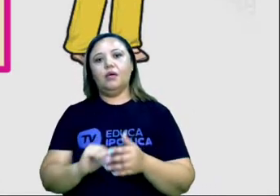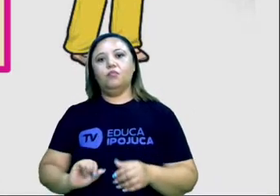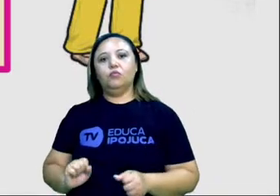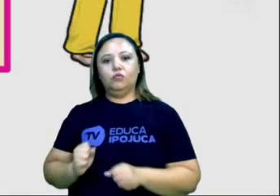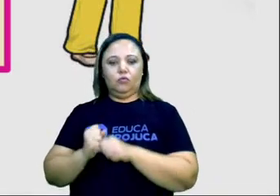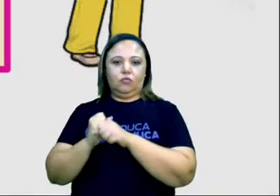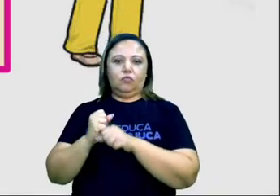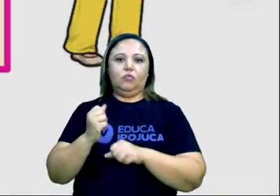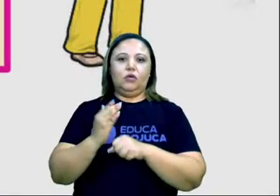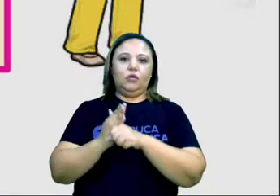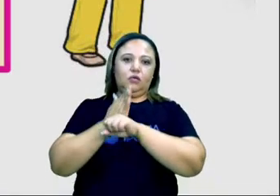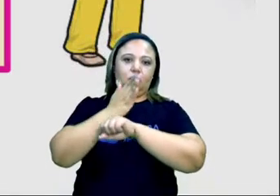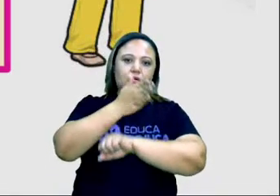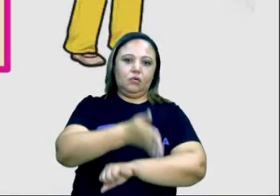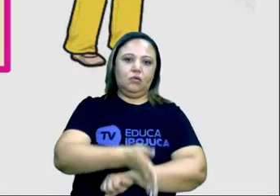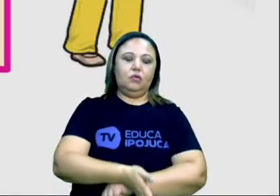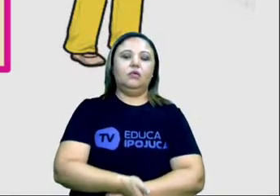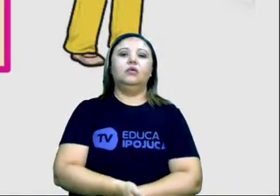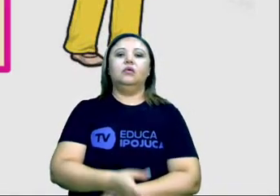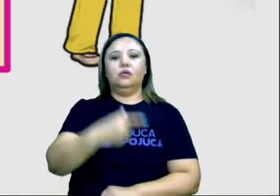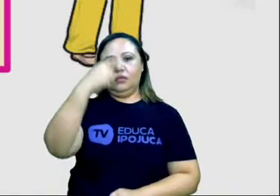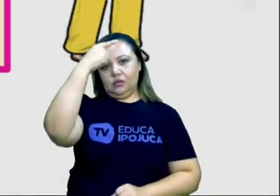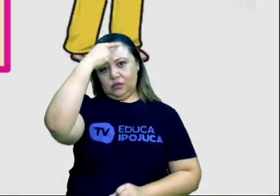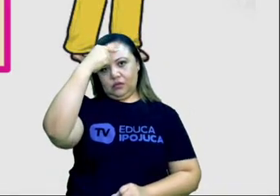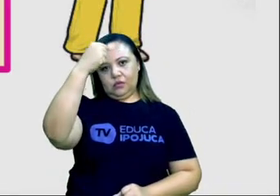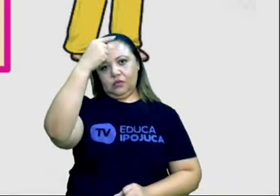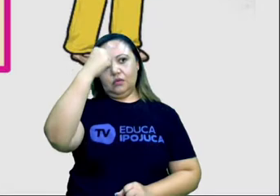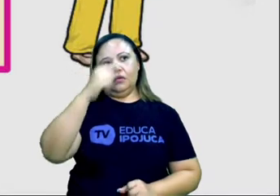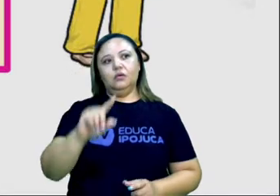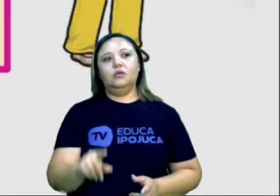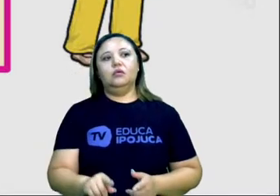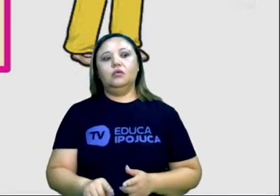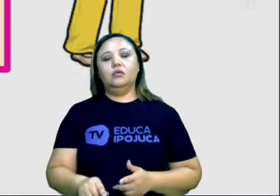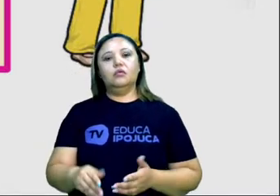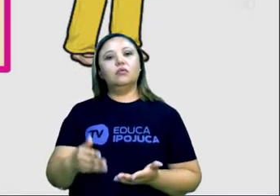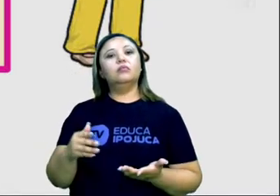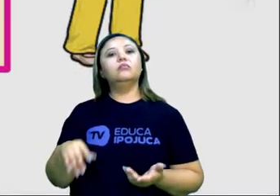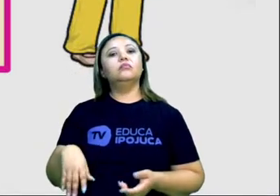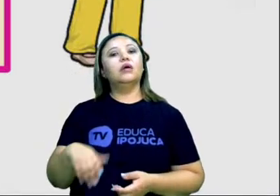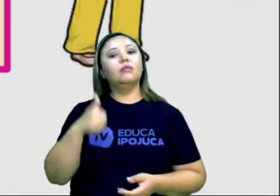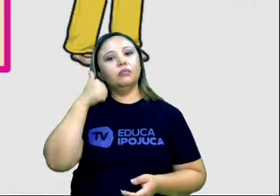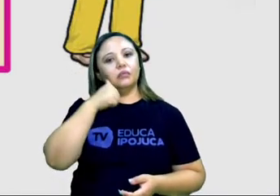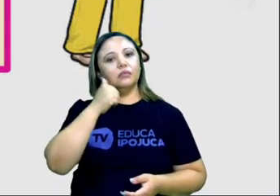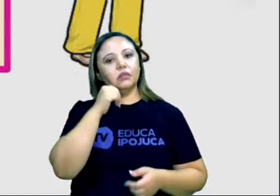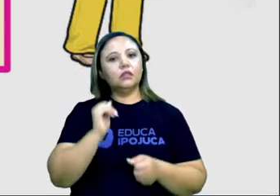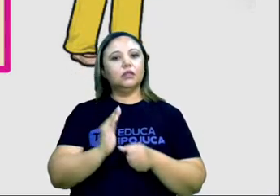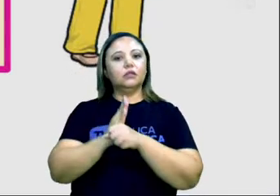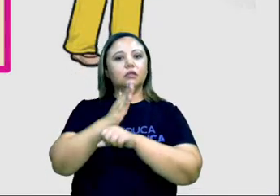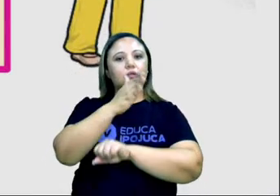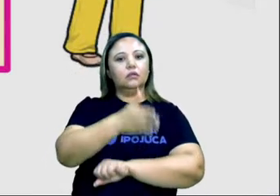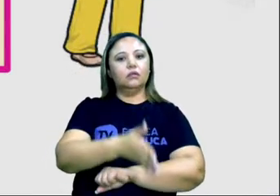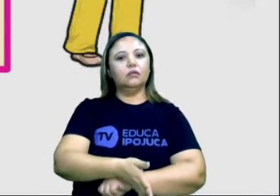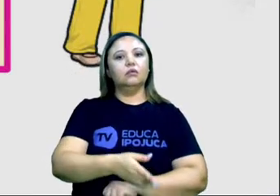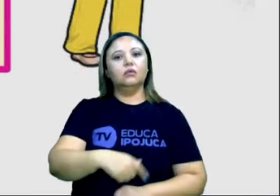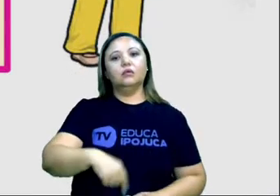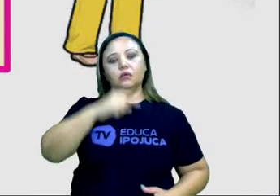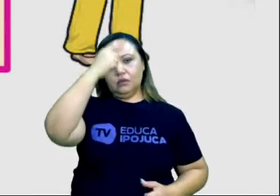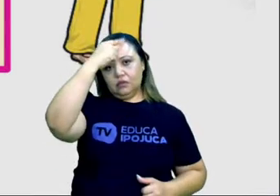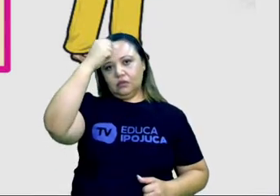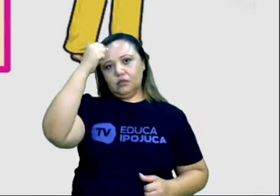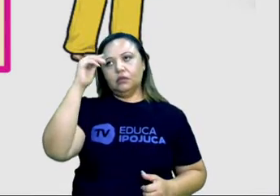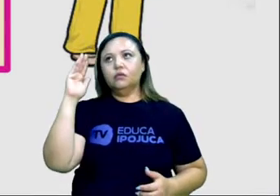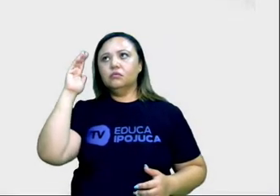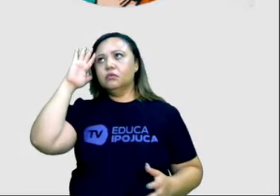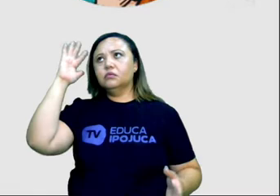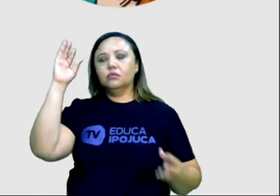universidade. Mariana entrou na universidade. Então, o que é que eu concluo disso? Portanto, Mariana estudou